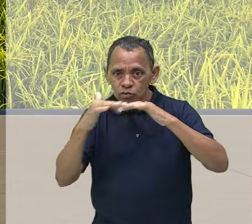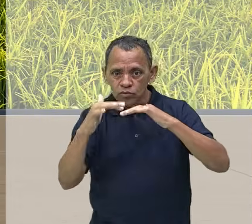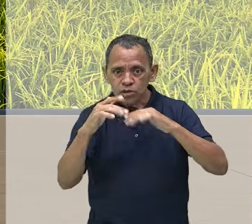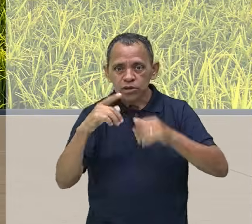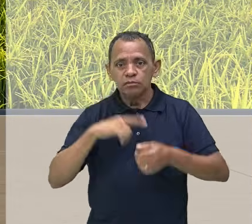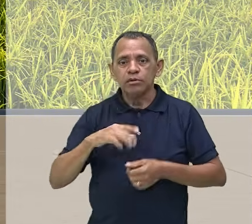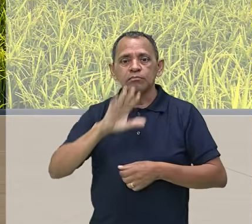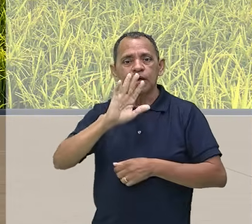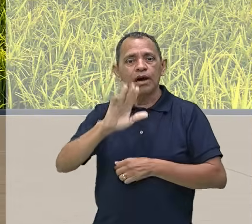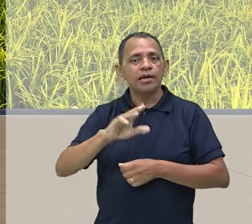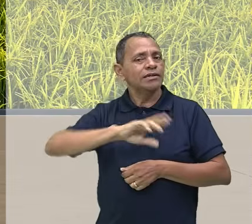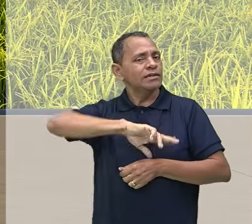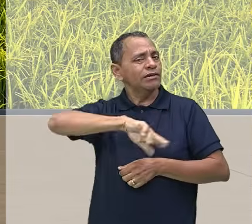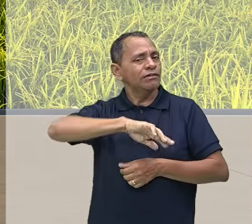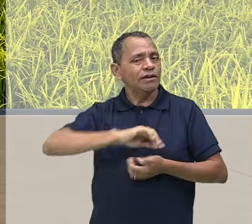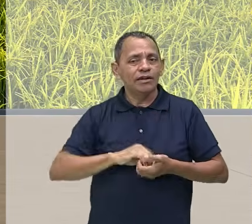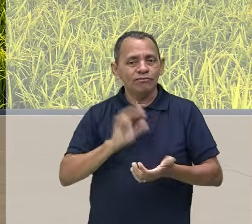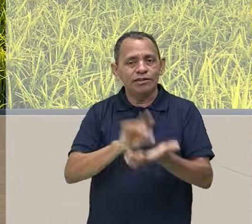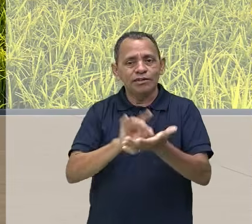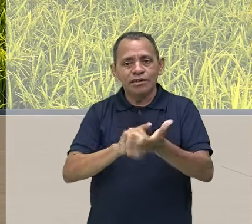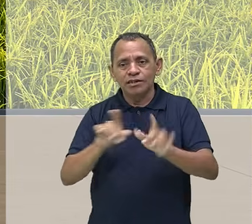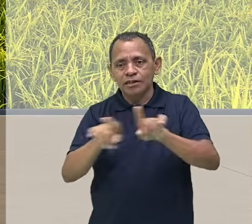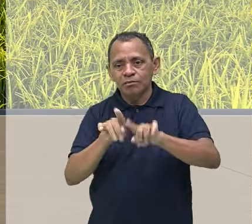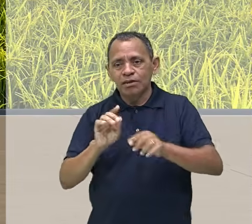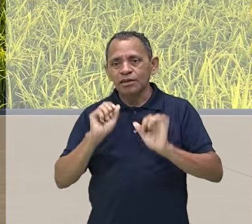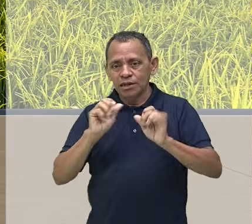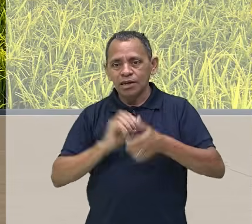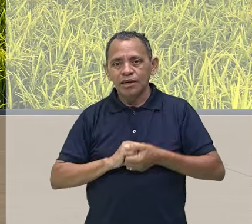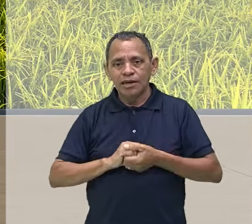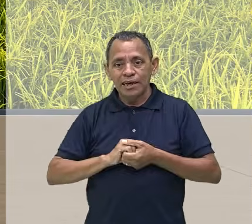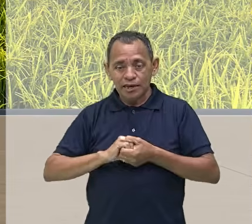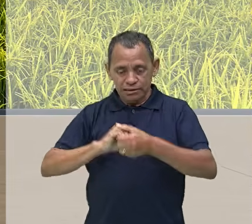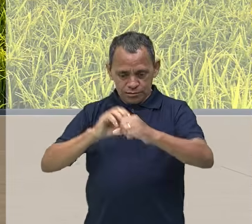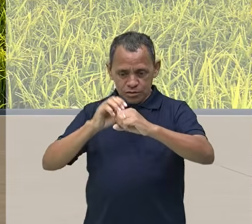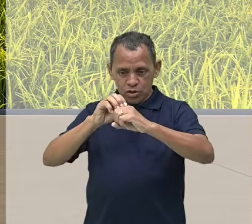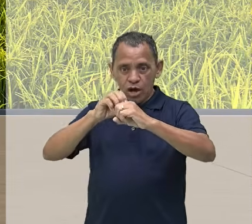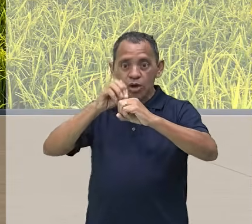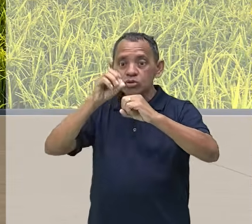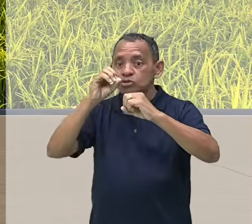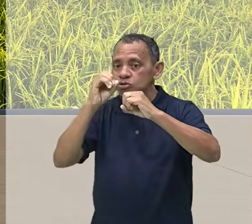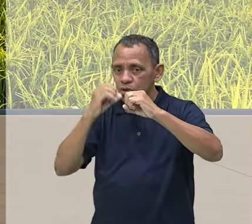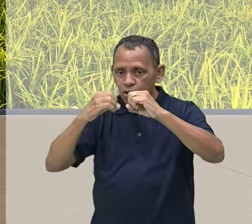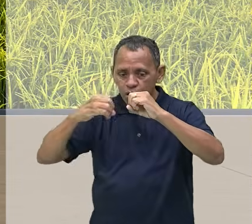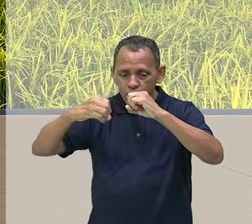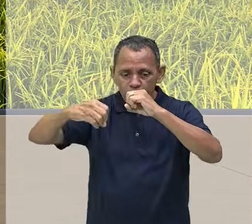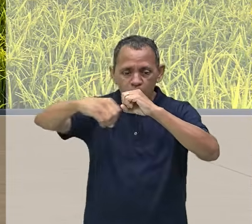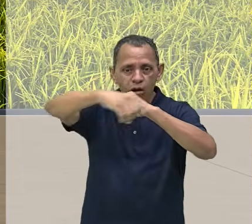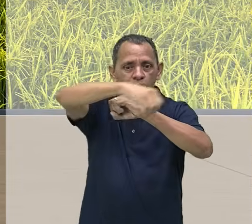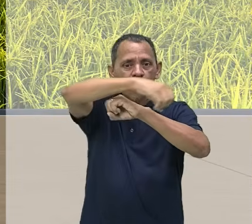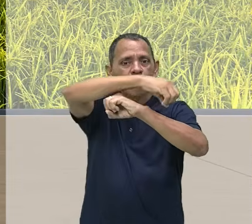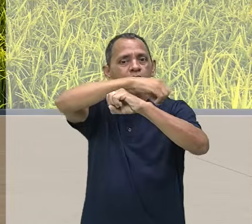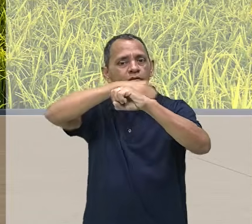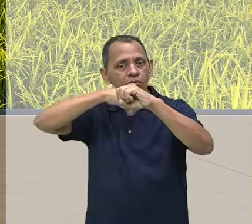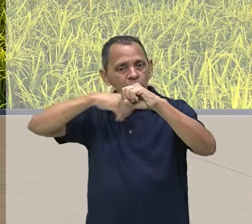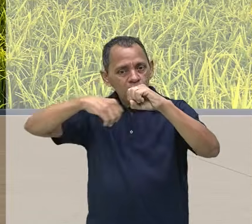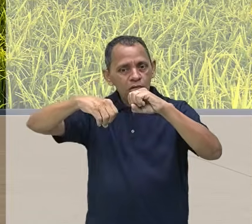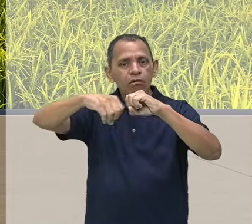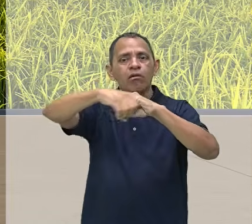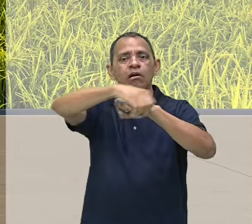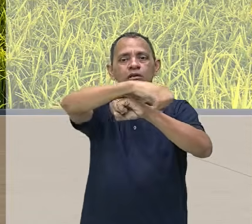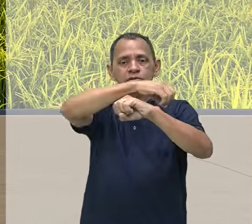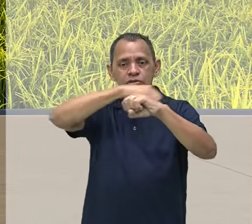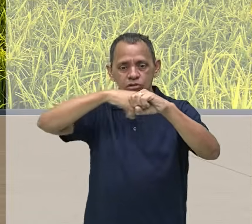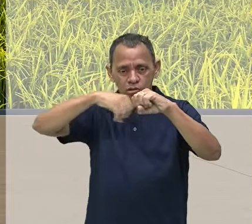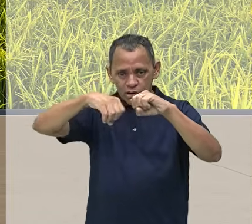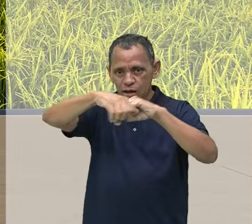de rotação. Então, o movimento de rotação da Terra vai nos dar aí essa sensação de que realmente o Sol ele acaba se